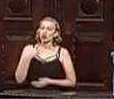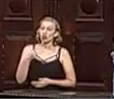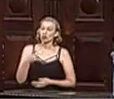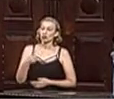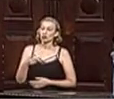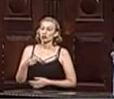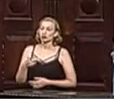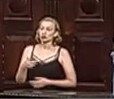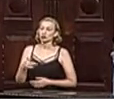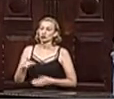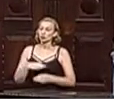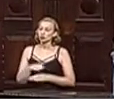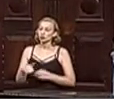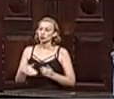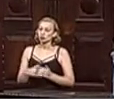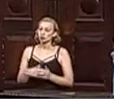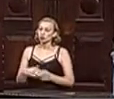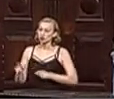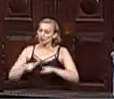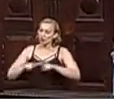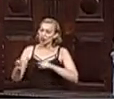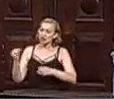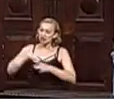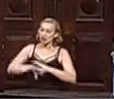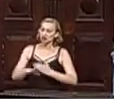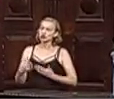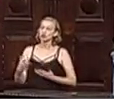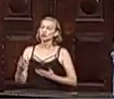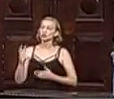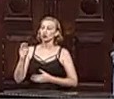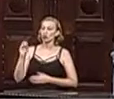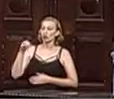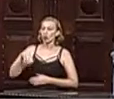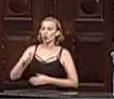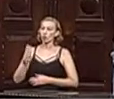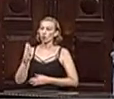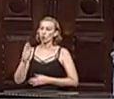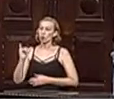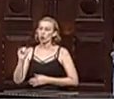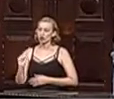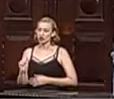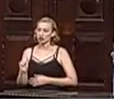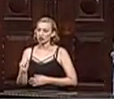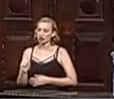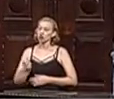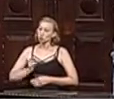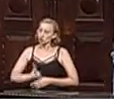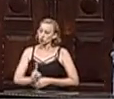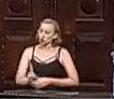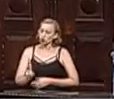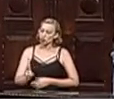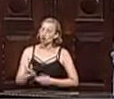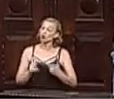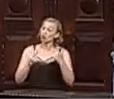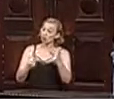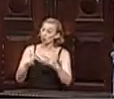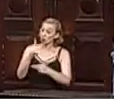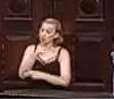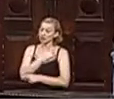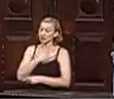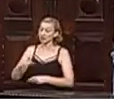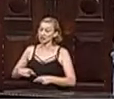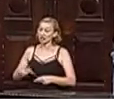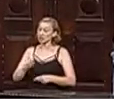Conlurb e com a população do Rio de Janeiro, de manter na presidência da empresa, de levar à presidência da